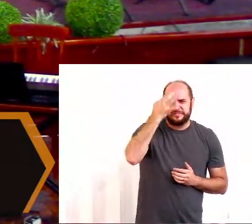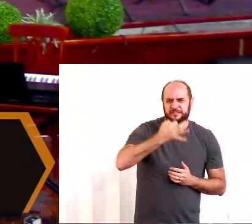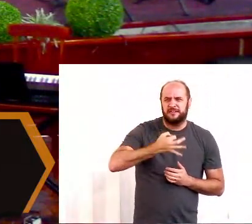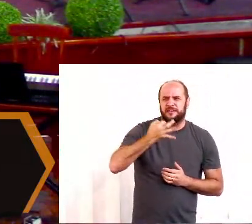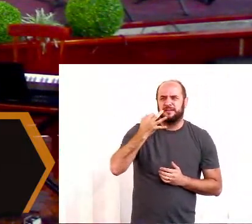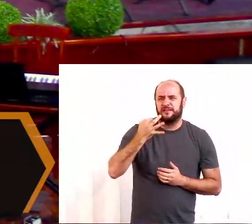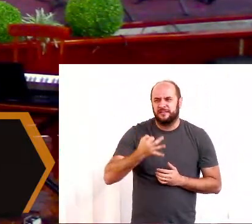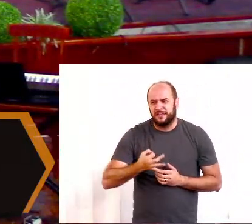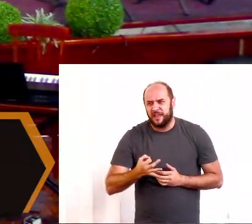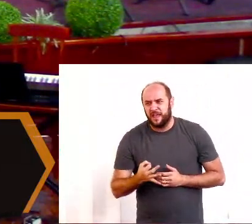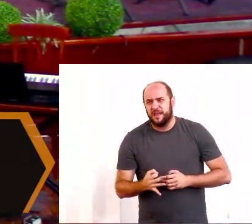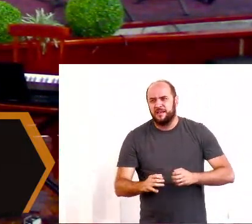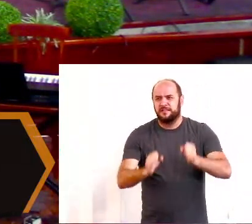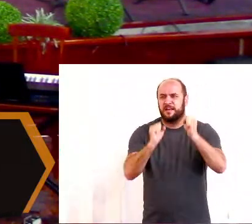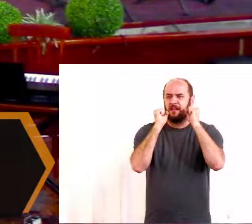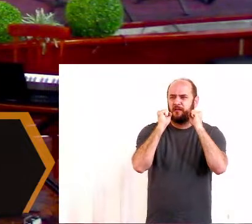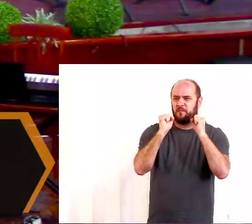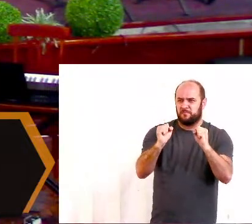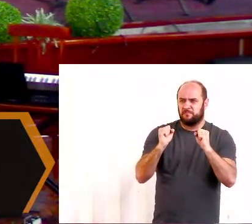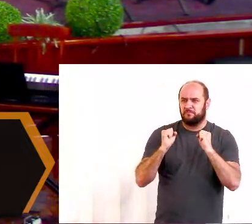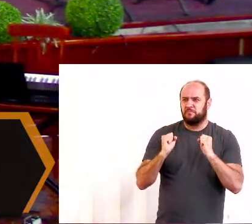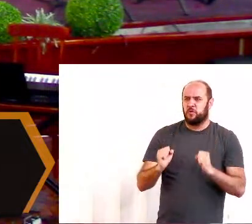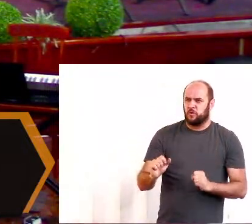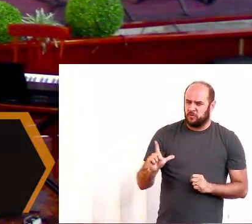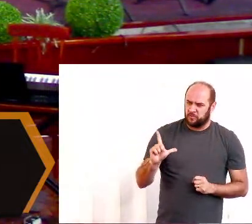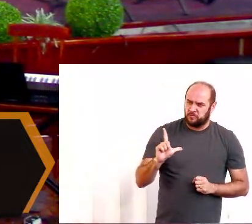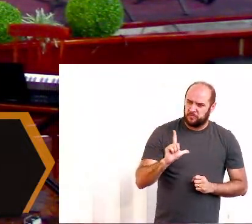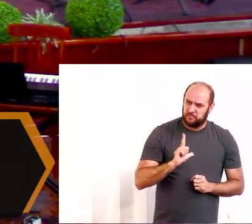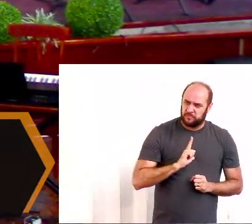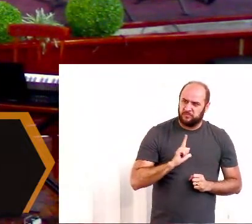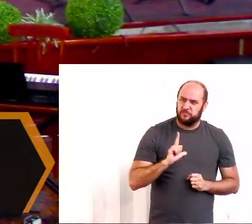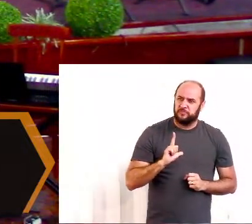e estou bem certo que é